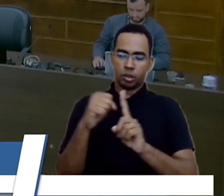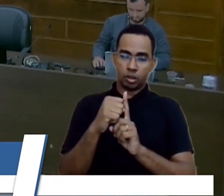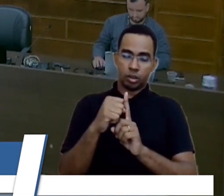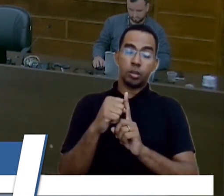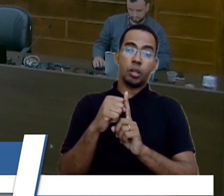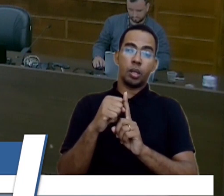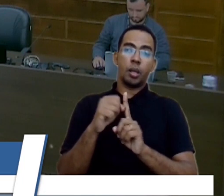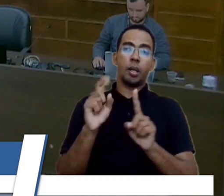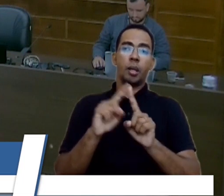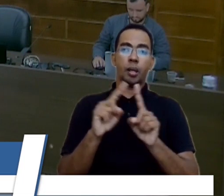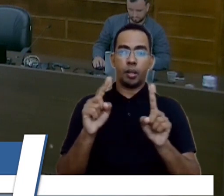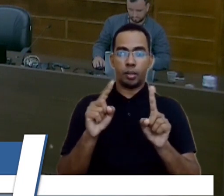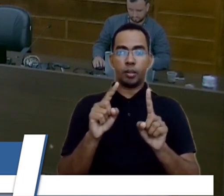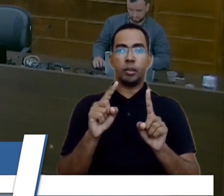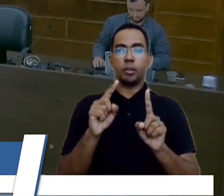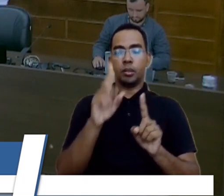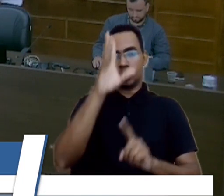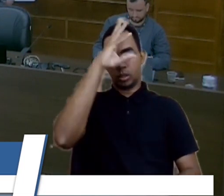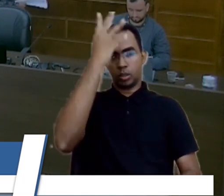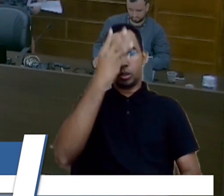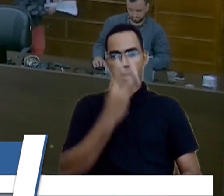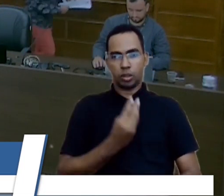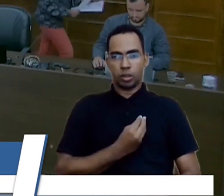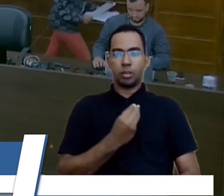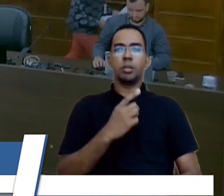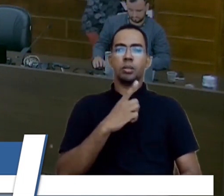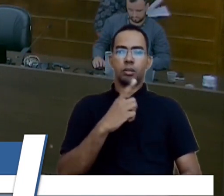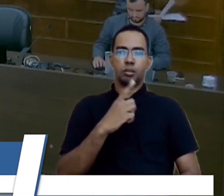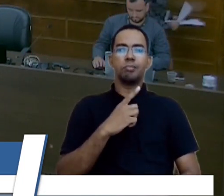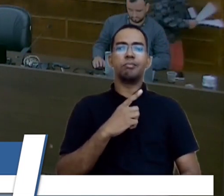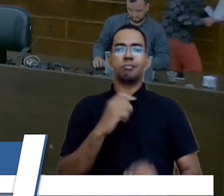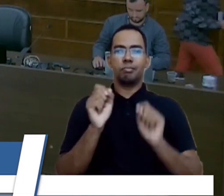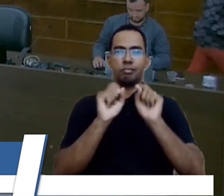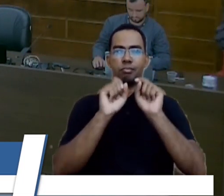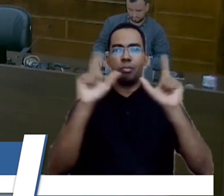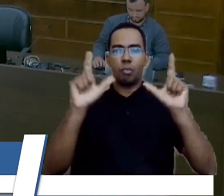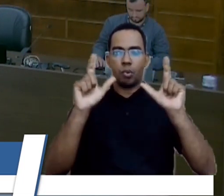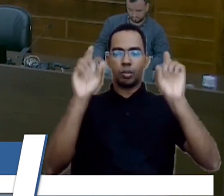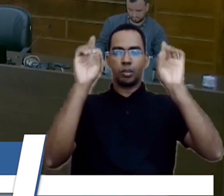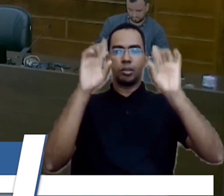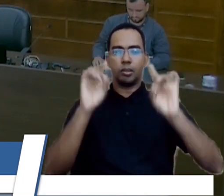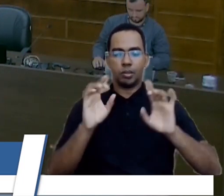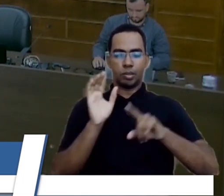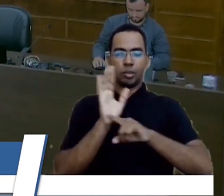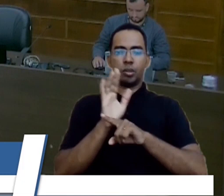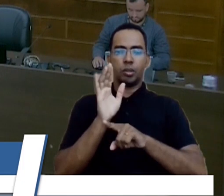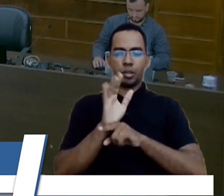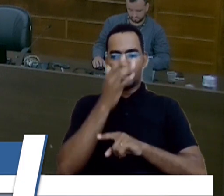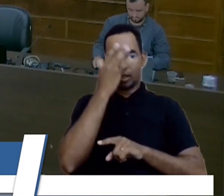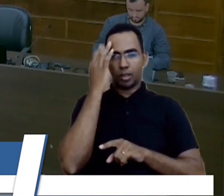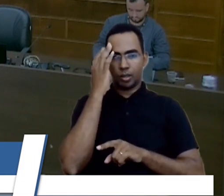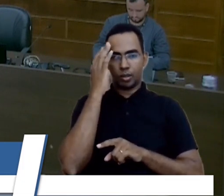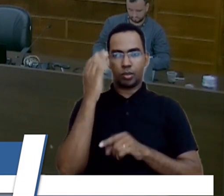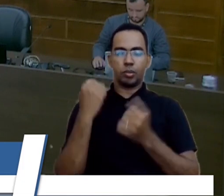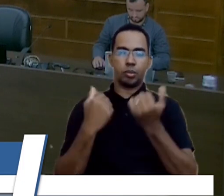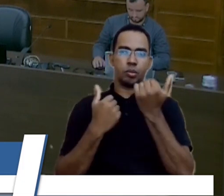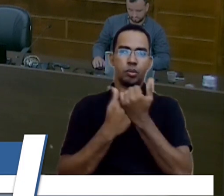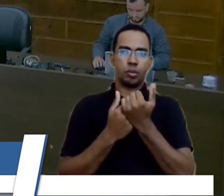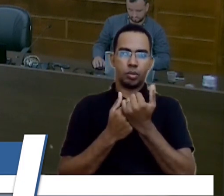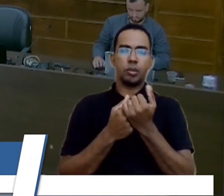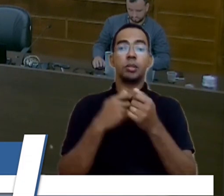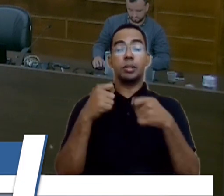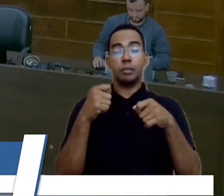o espiritismo ele tem um dom especial de ajudar as pessoas. Então, isso fortalece muito. E o que precisar, a